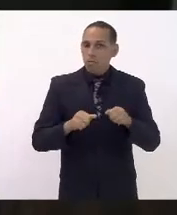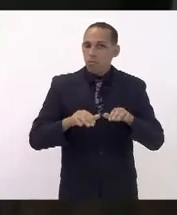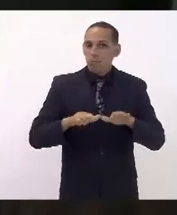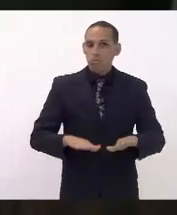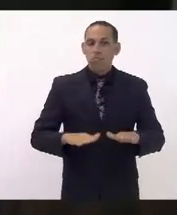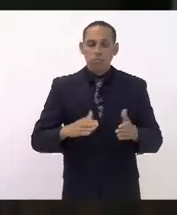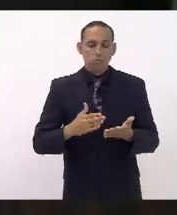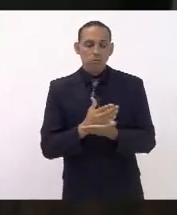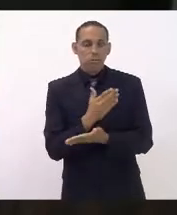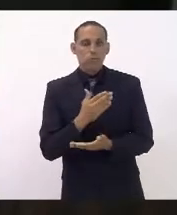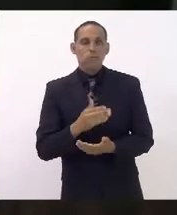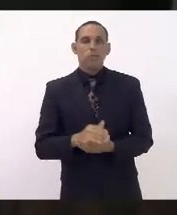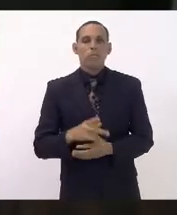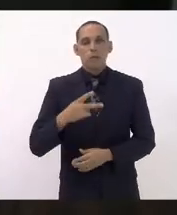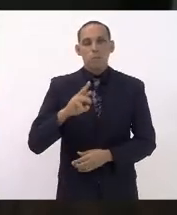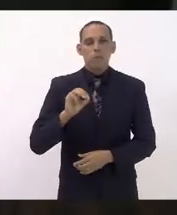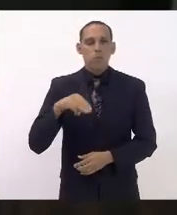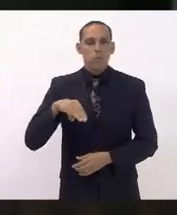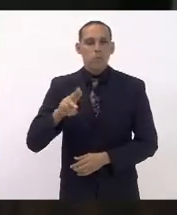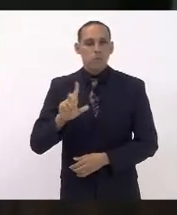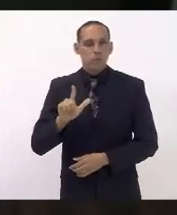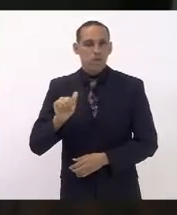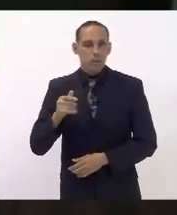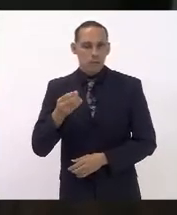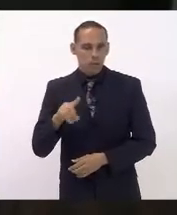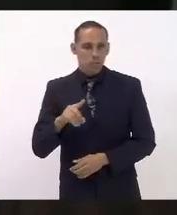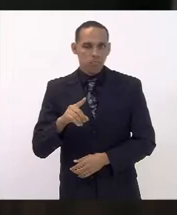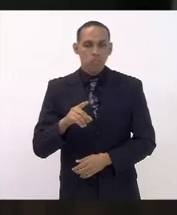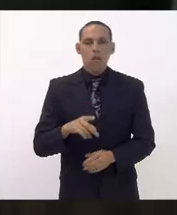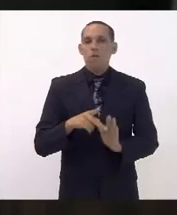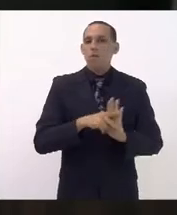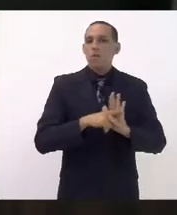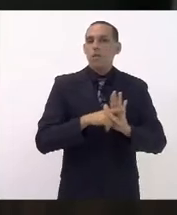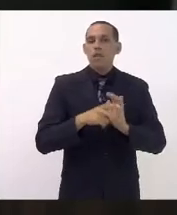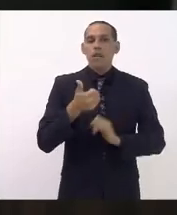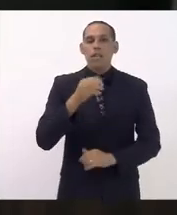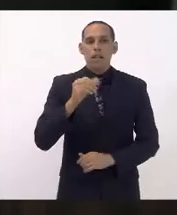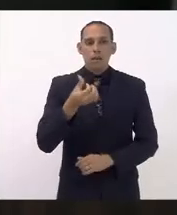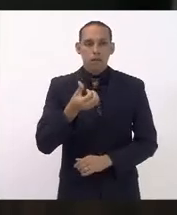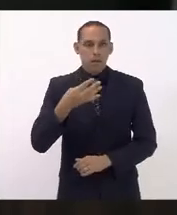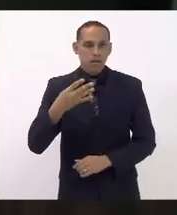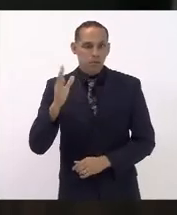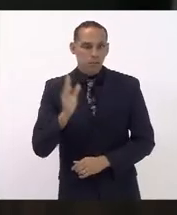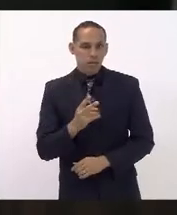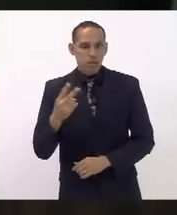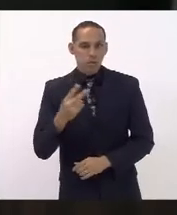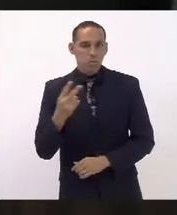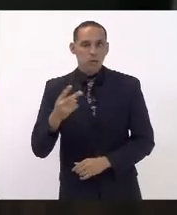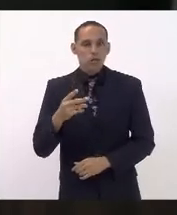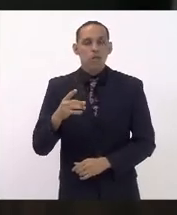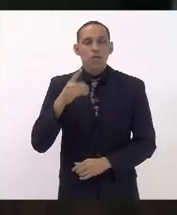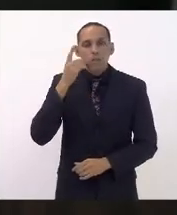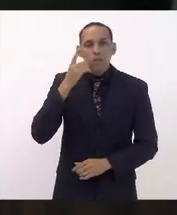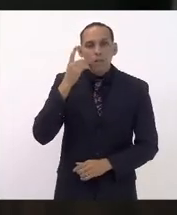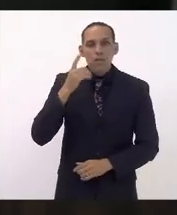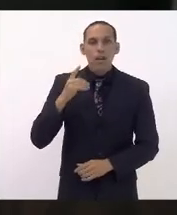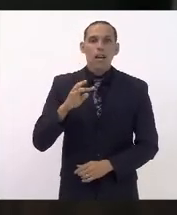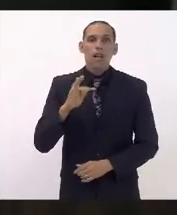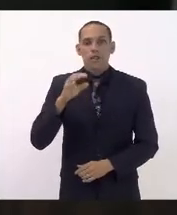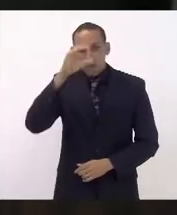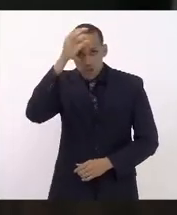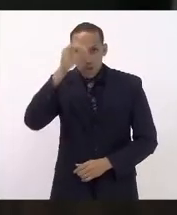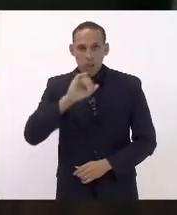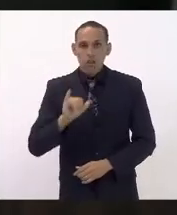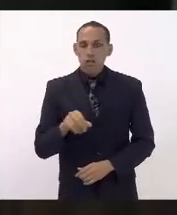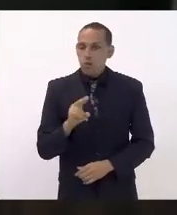permaneçam como estão, aprovado, vai à promulgação. Projeto de resolução 1064, de 22, de autoria da deputada Tia Ju, concede o prêmio Dandara para